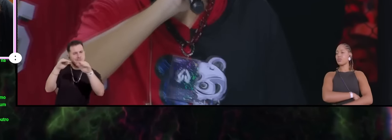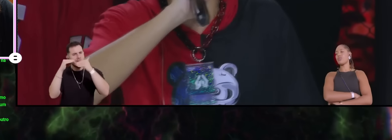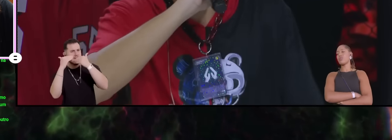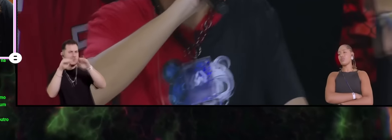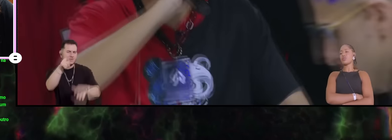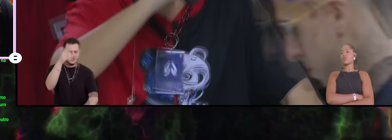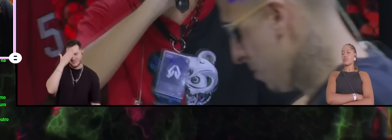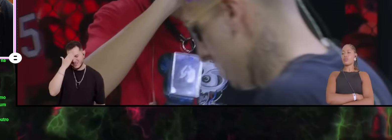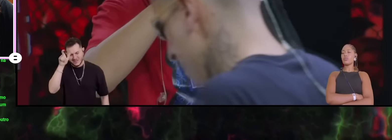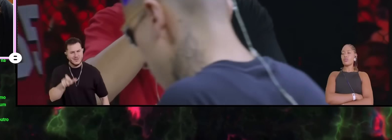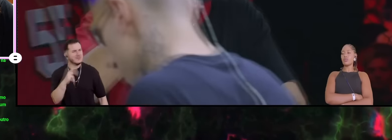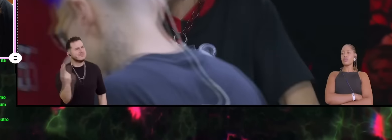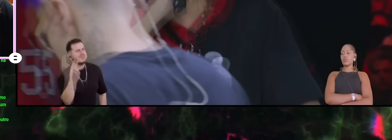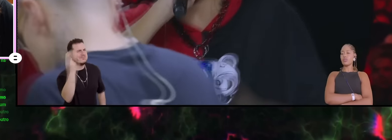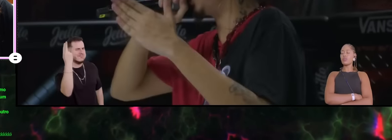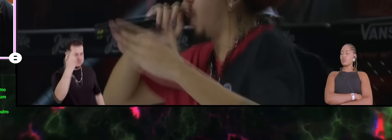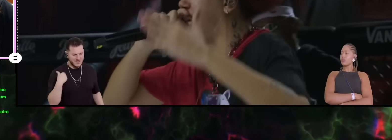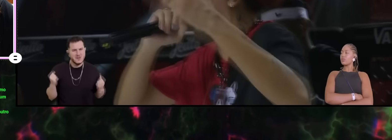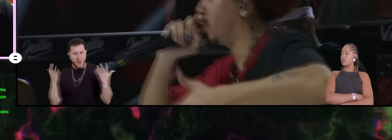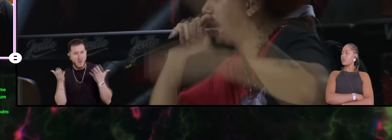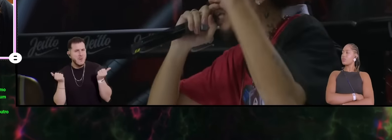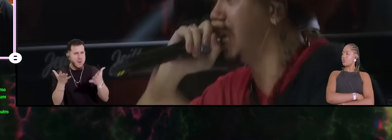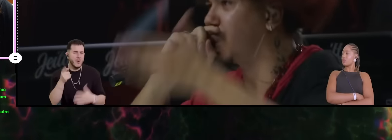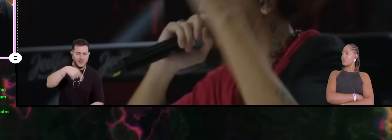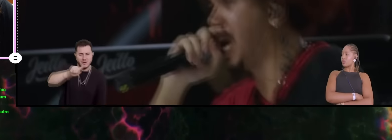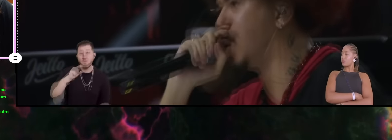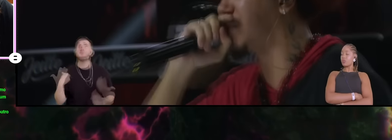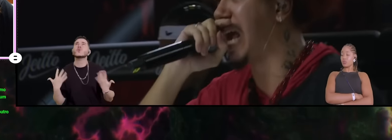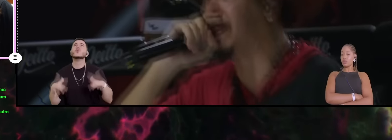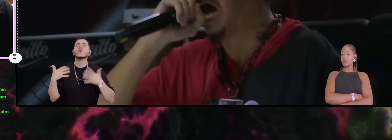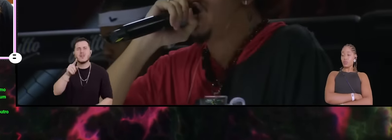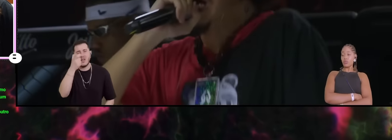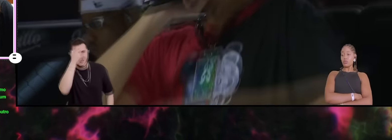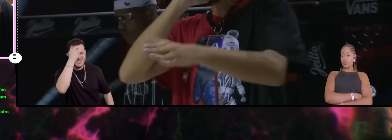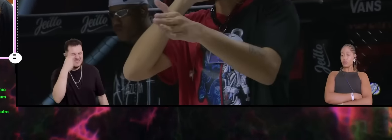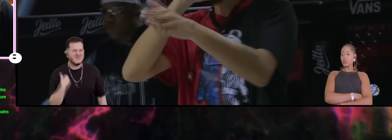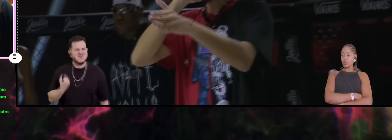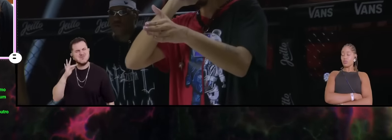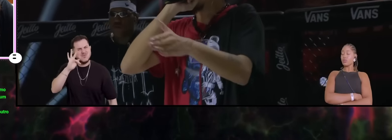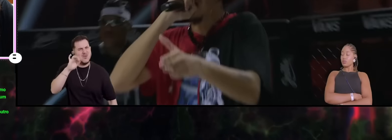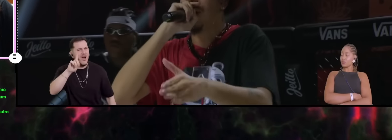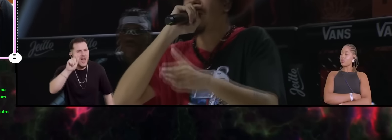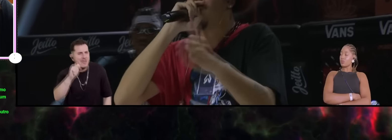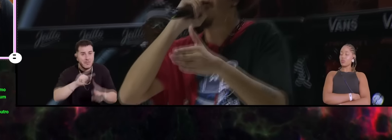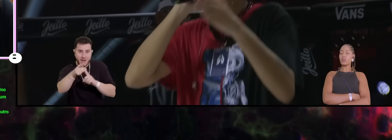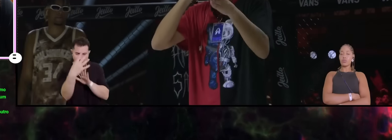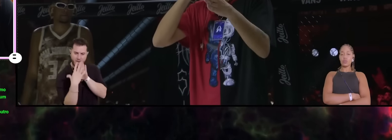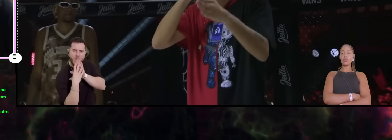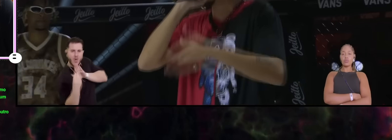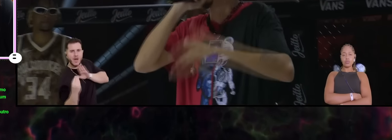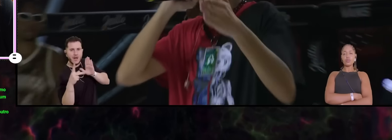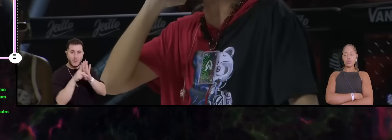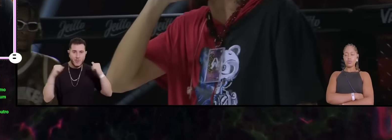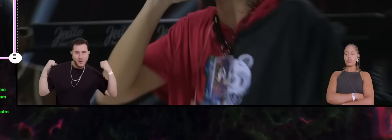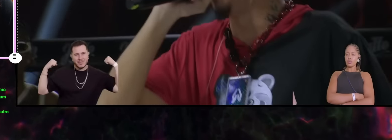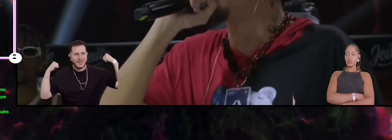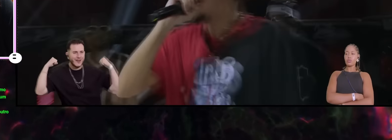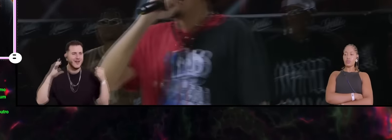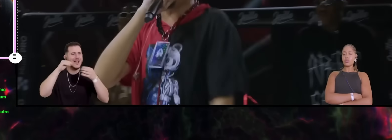que cê não aguenta. Brenos a rima, não sou rico daquilo que cê não aceita. Tá tentando copiar o Brenos no flow de Detroit ou